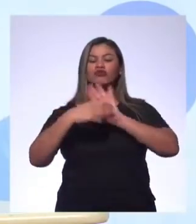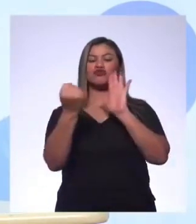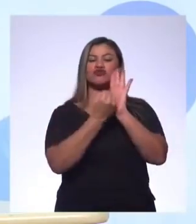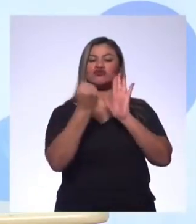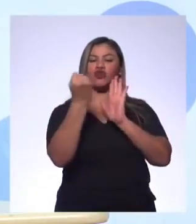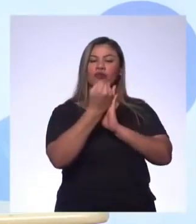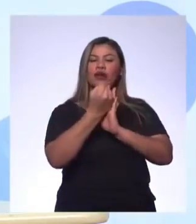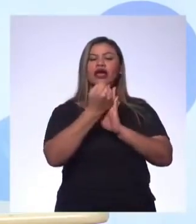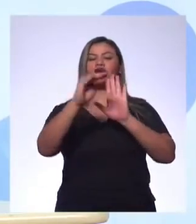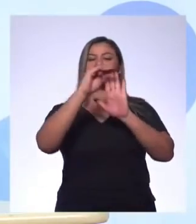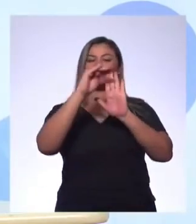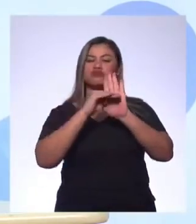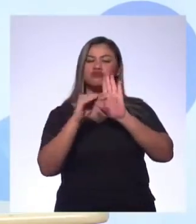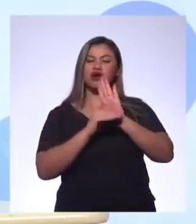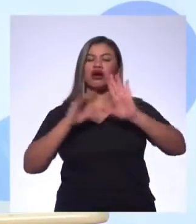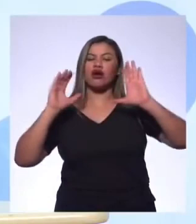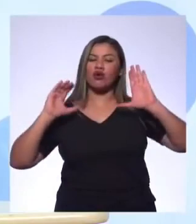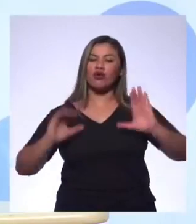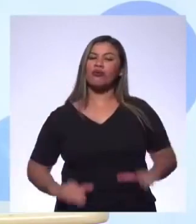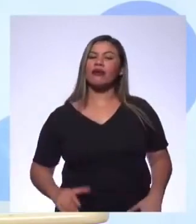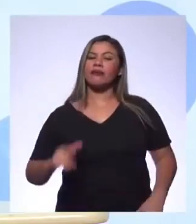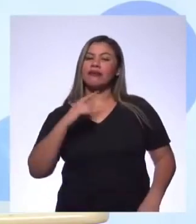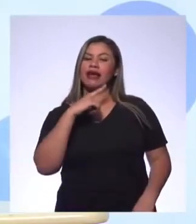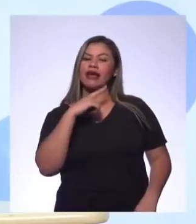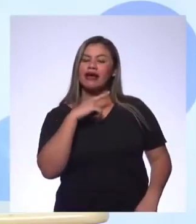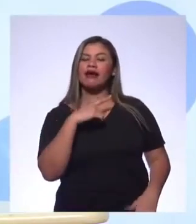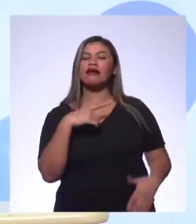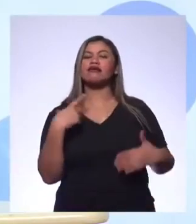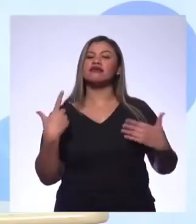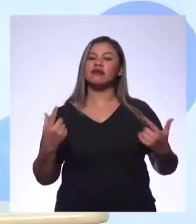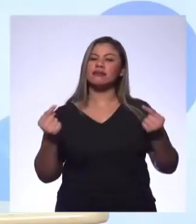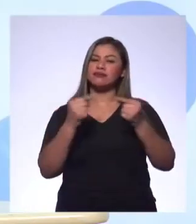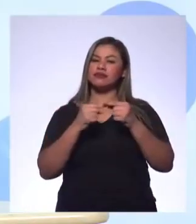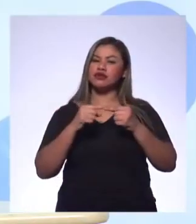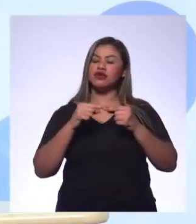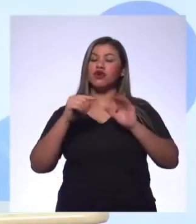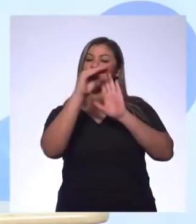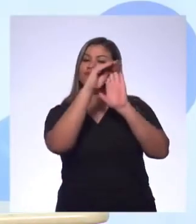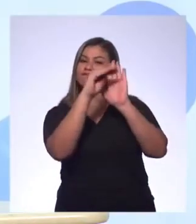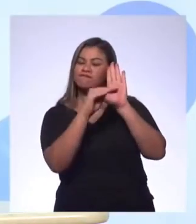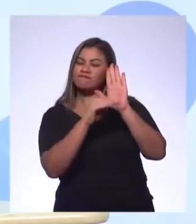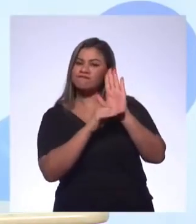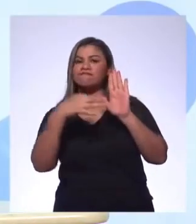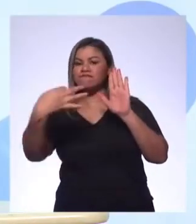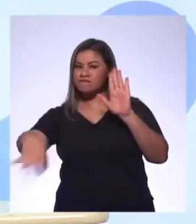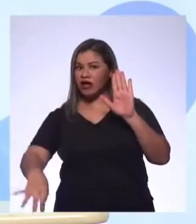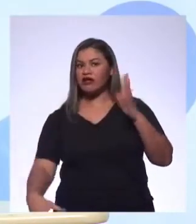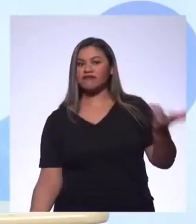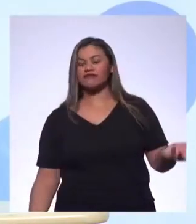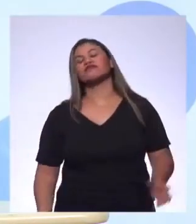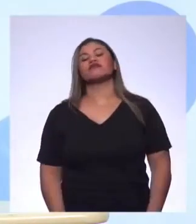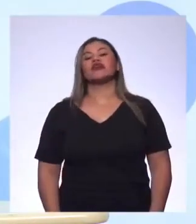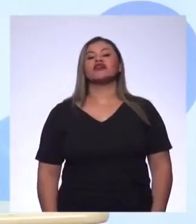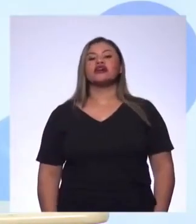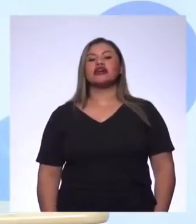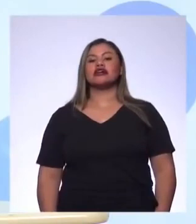documento que regula comportamento, né, acho que a palavra que mais define aí é um regulador mesmo, né?